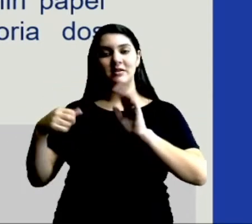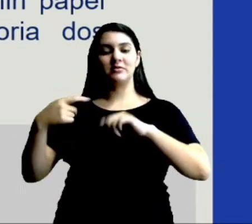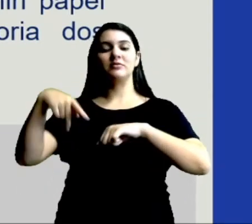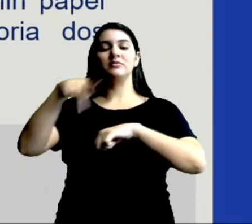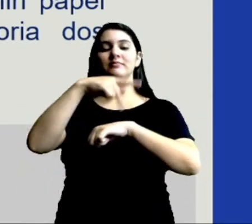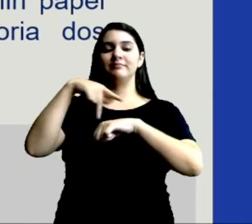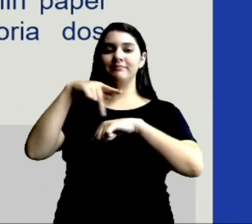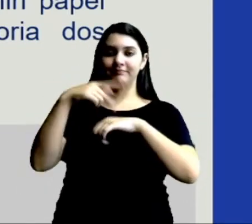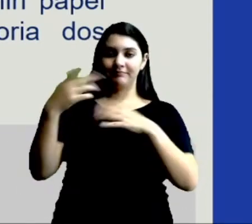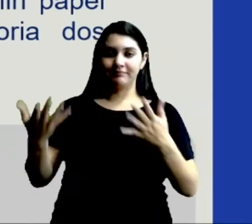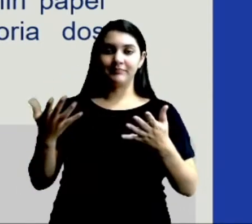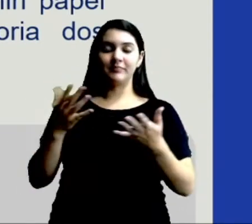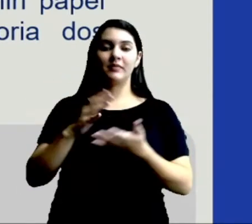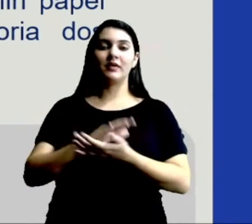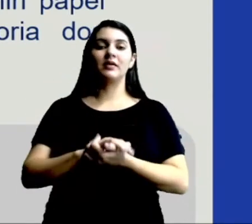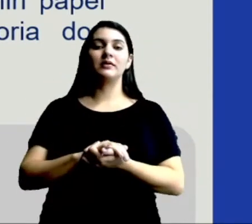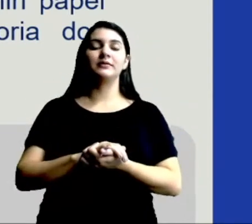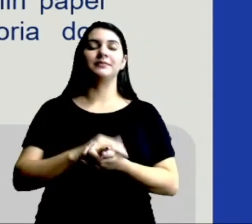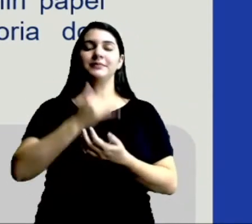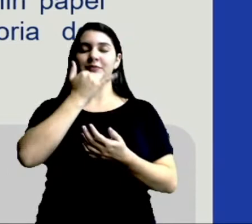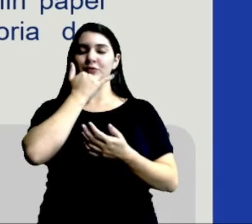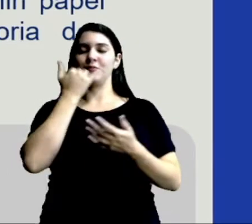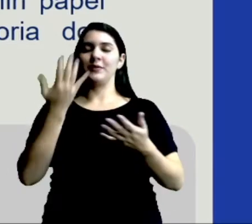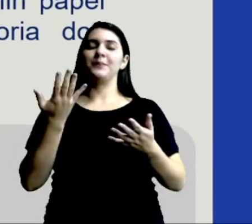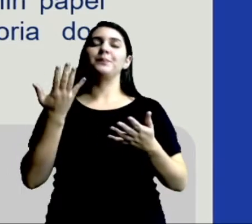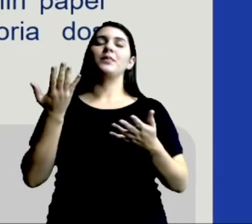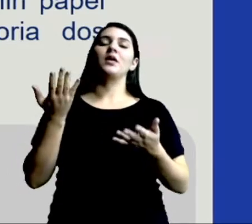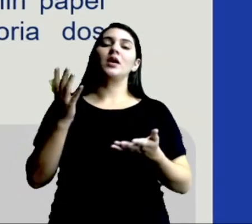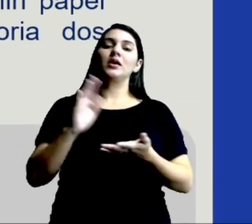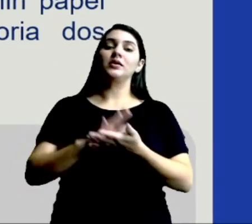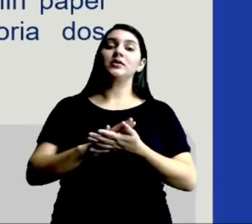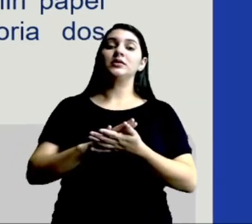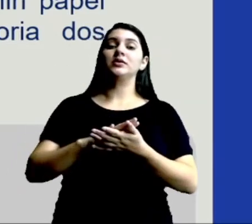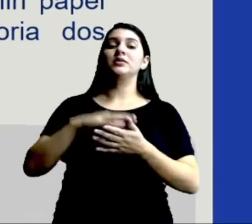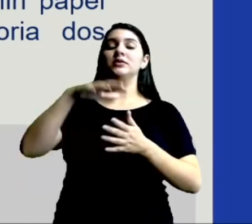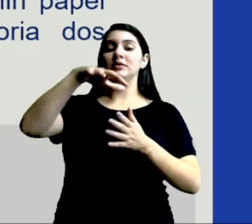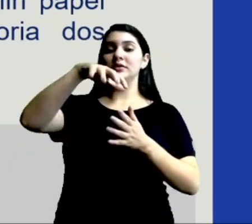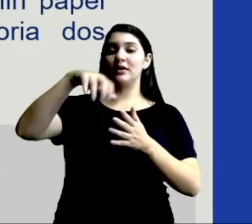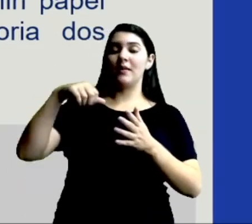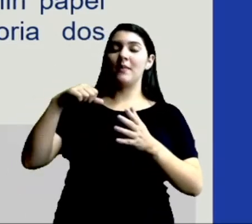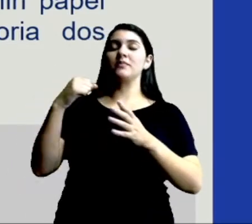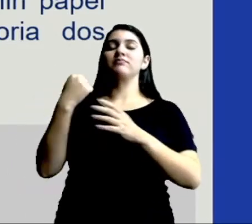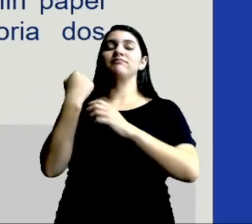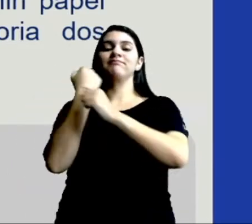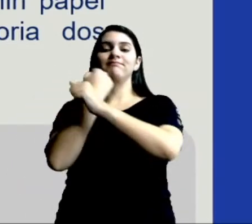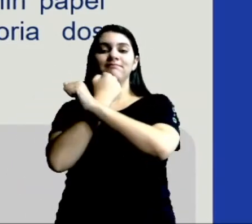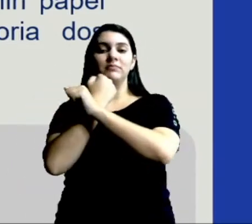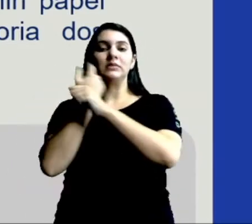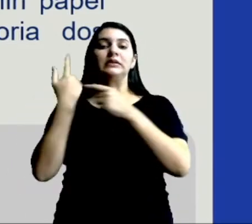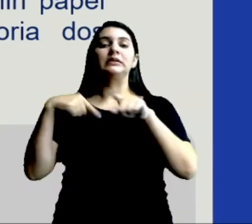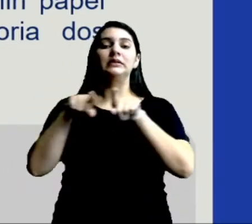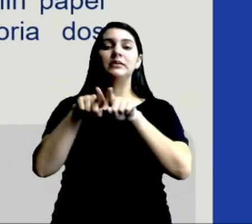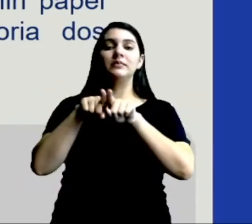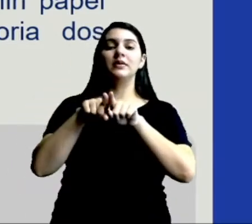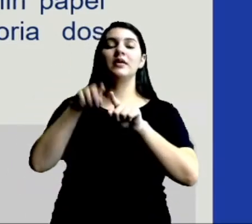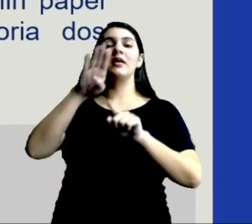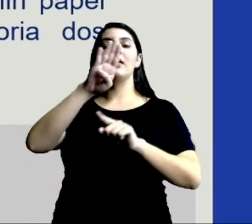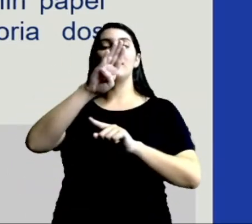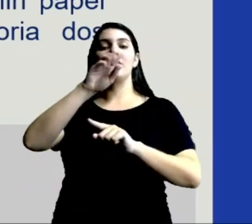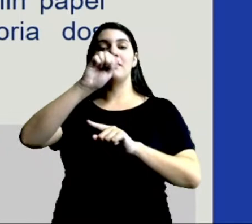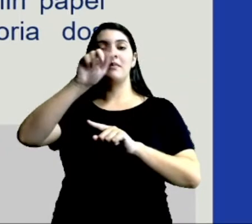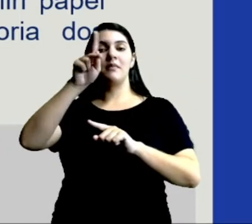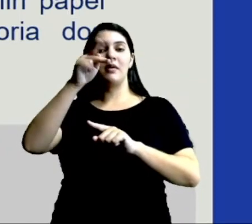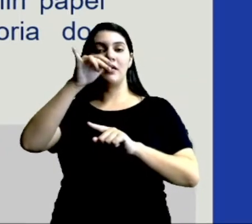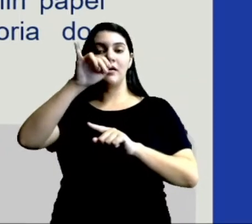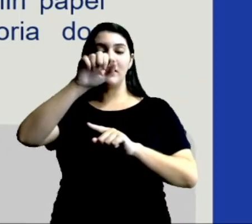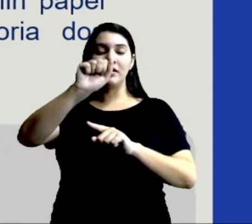pelos africanos, pelos escravos, tá? Tendo a Baía de Benin papel